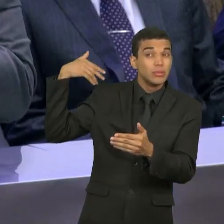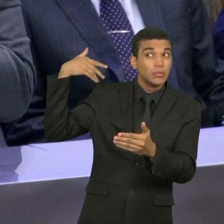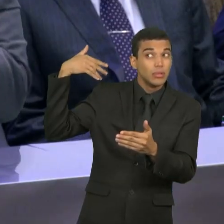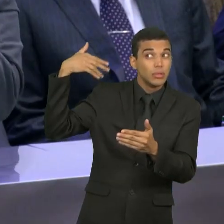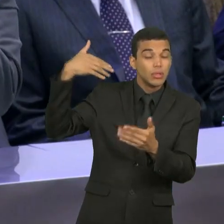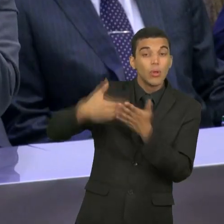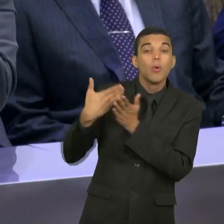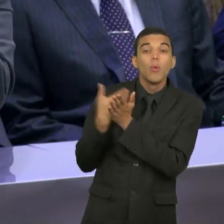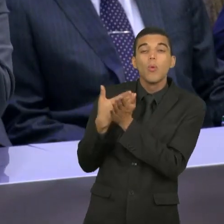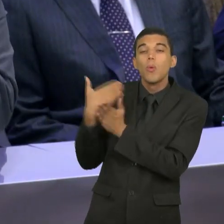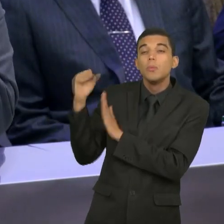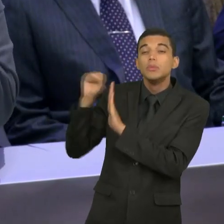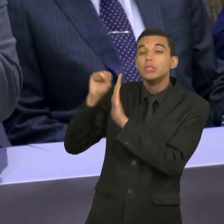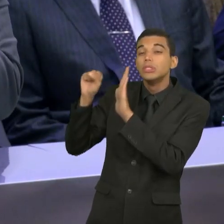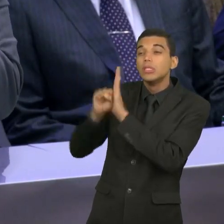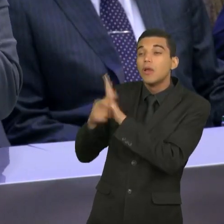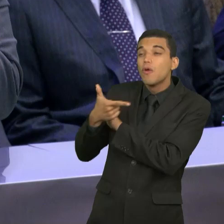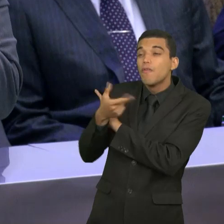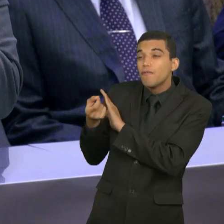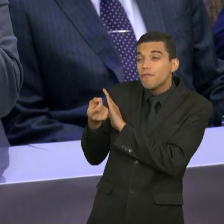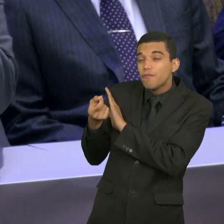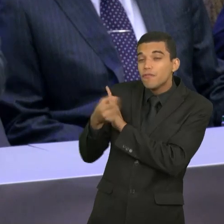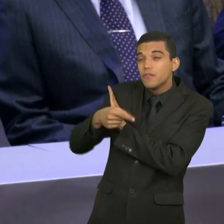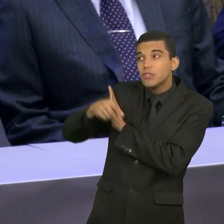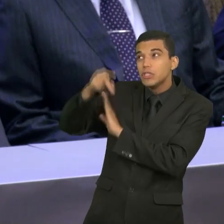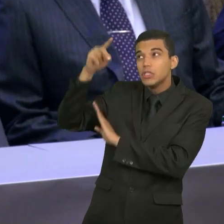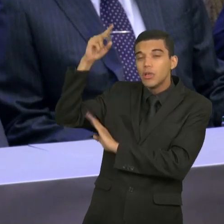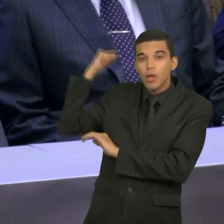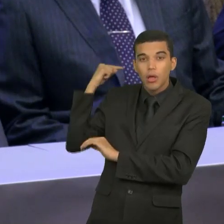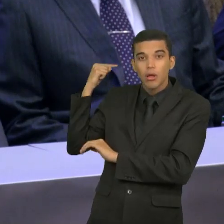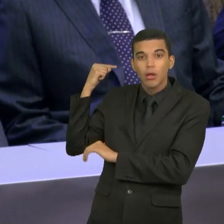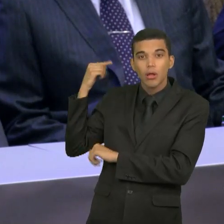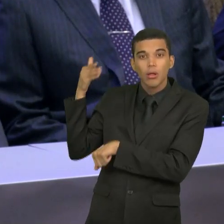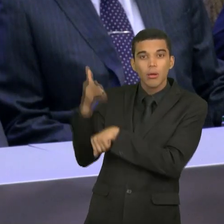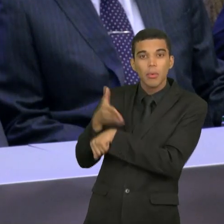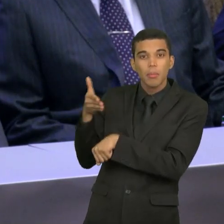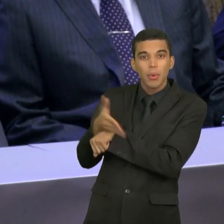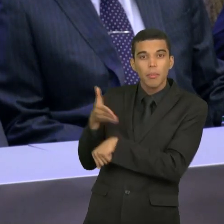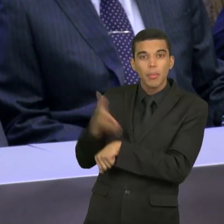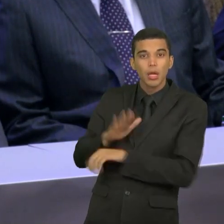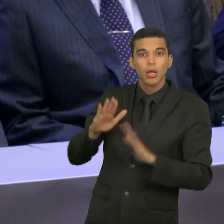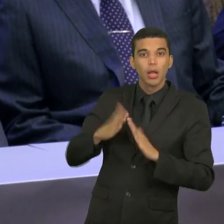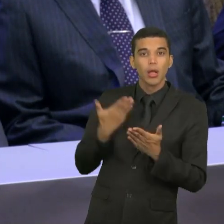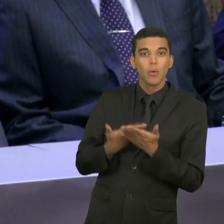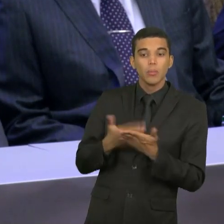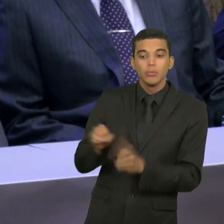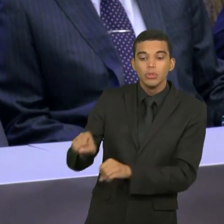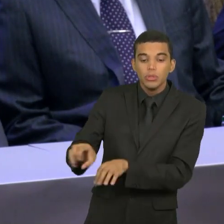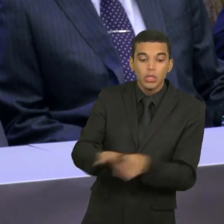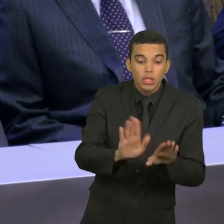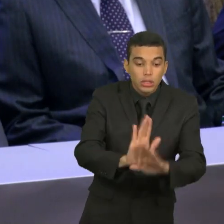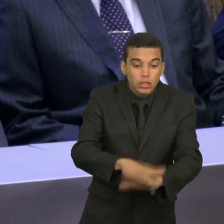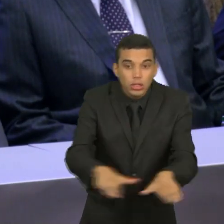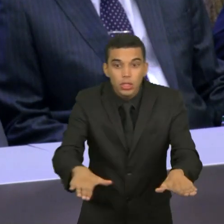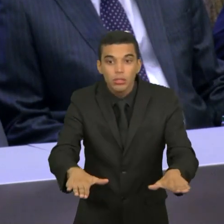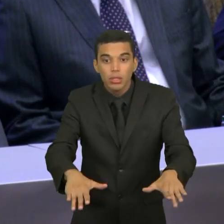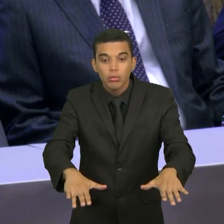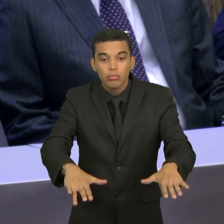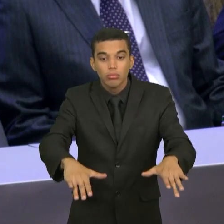do século 20 a educação para os nossos filhos inclusive pequenos na escola